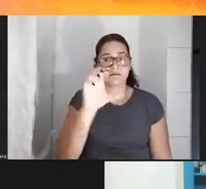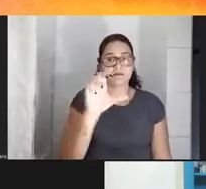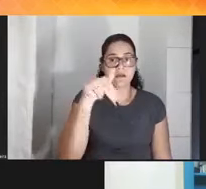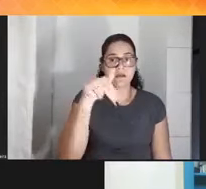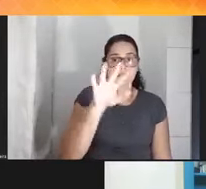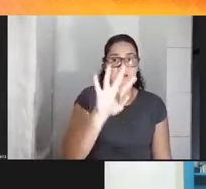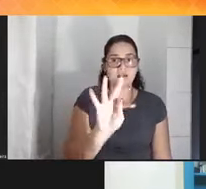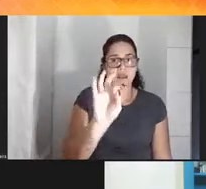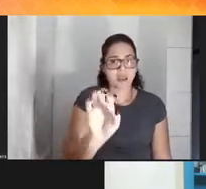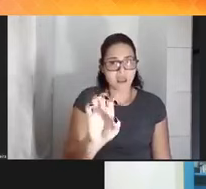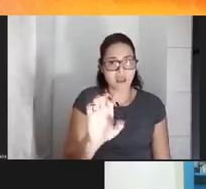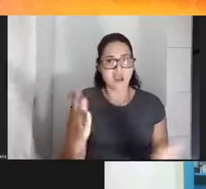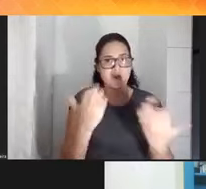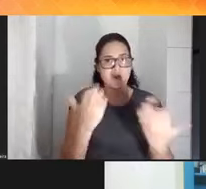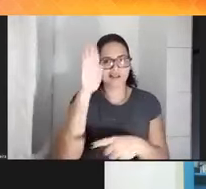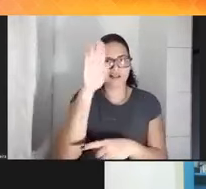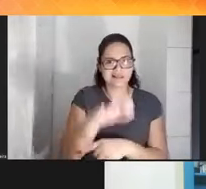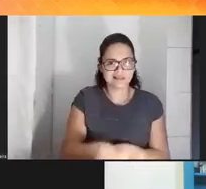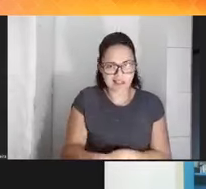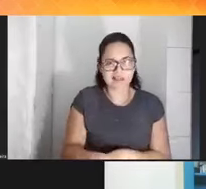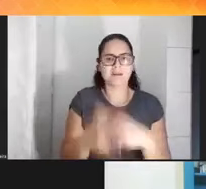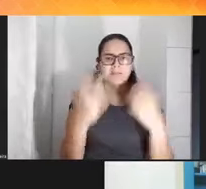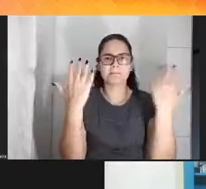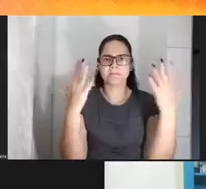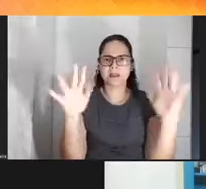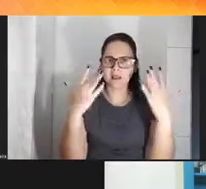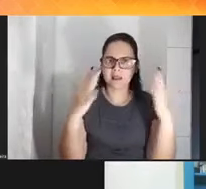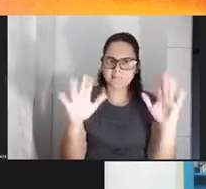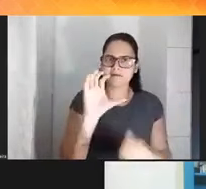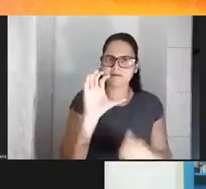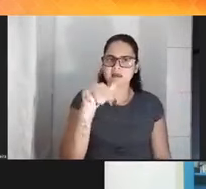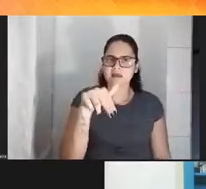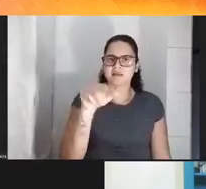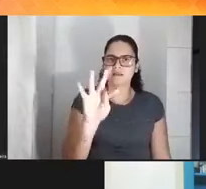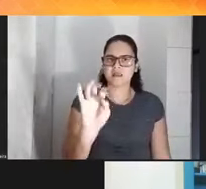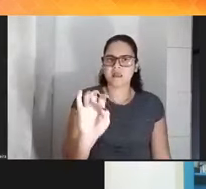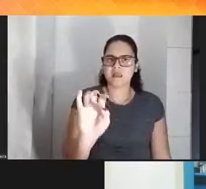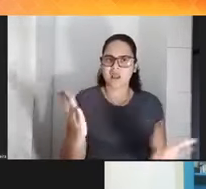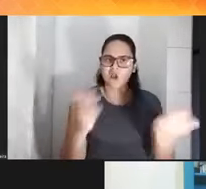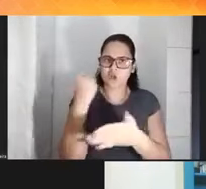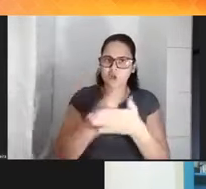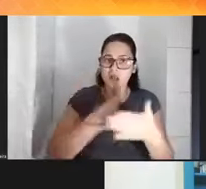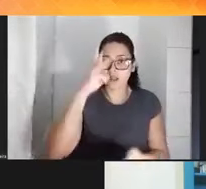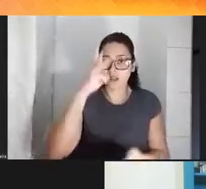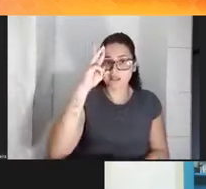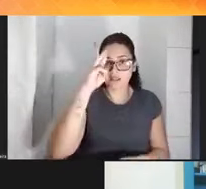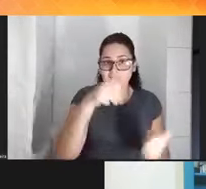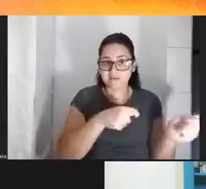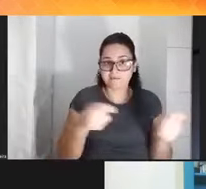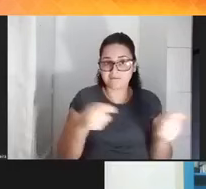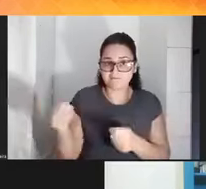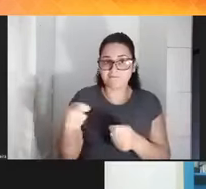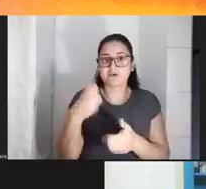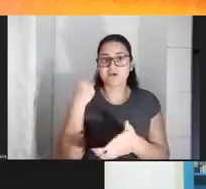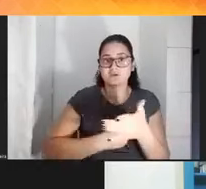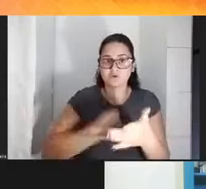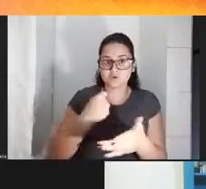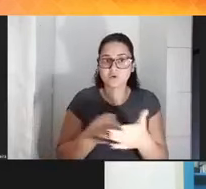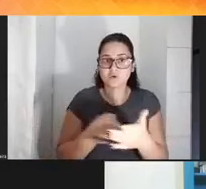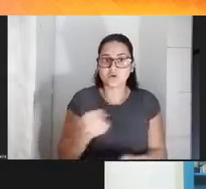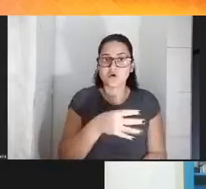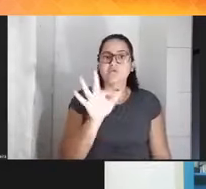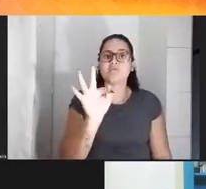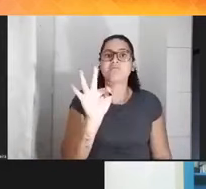né? Parabenizar a CNTE por essa luta. Hoje, na terça-feira, é dia de lutar pelo novo Fundeb, pelo Vota